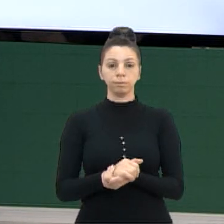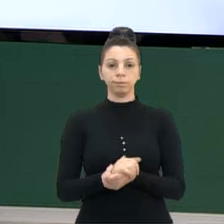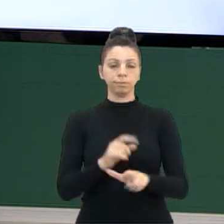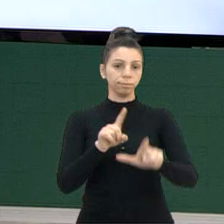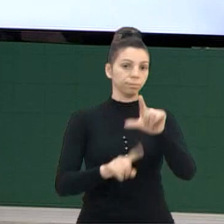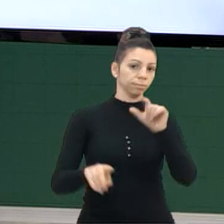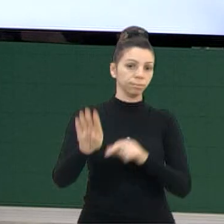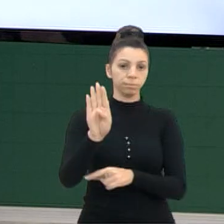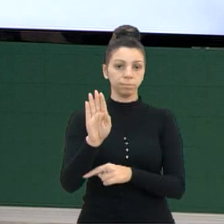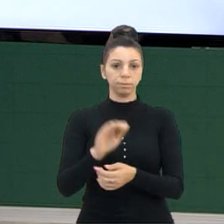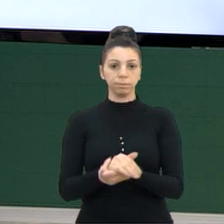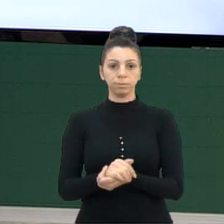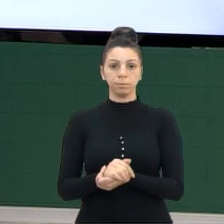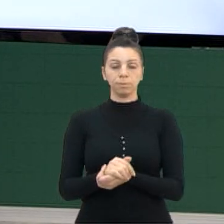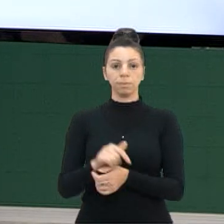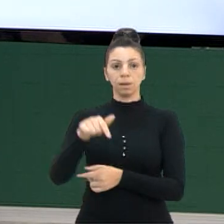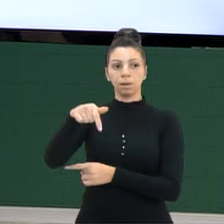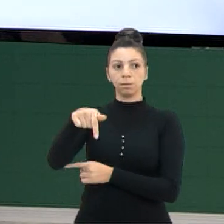B,